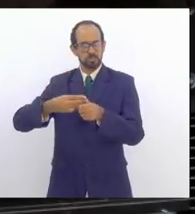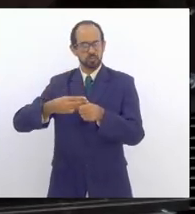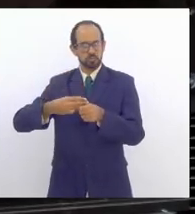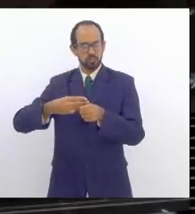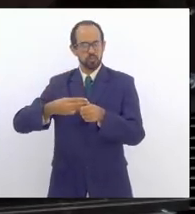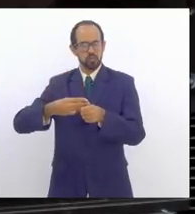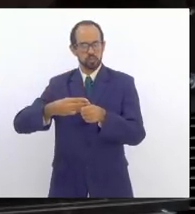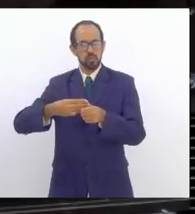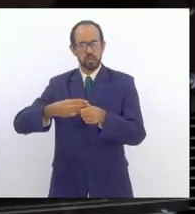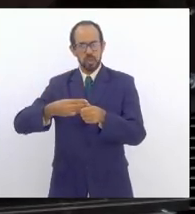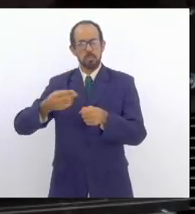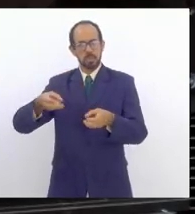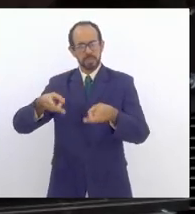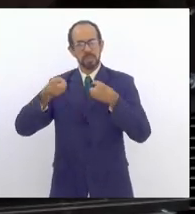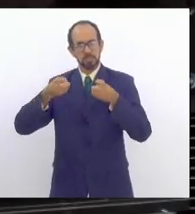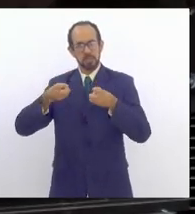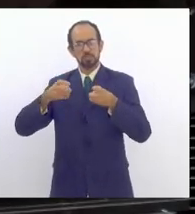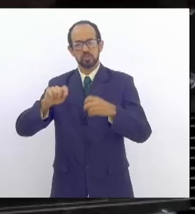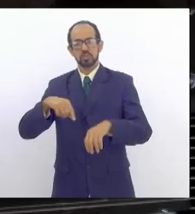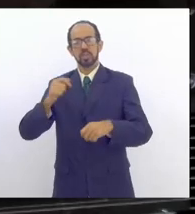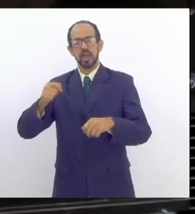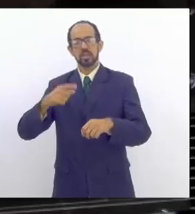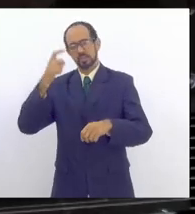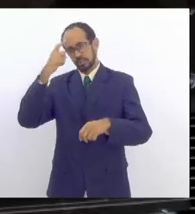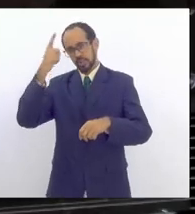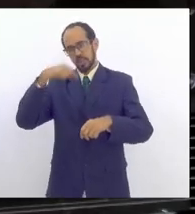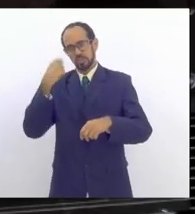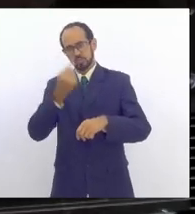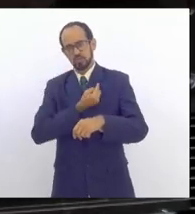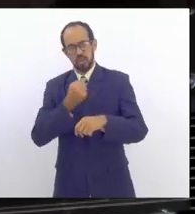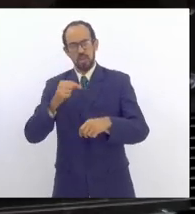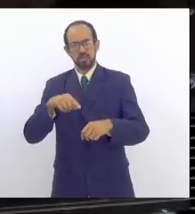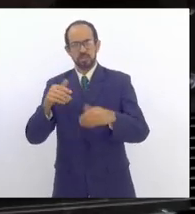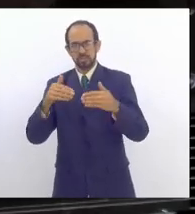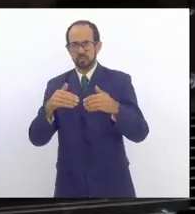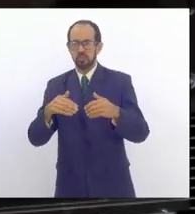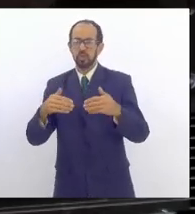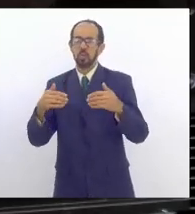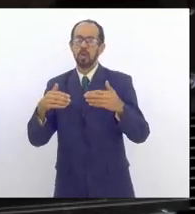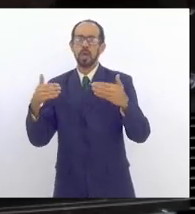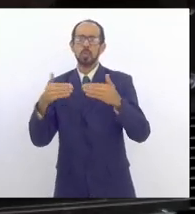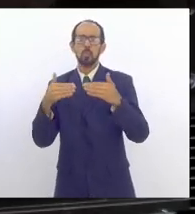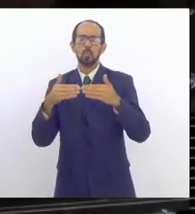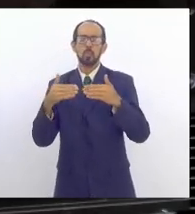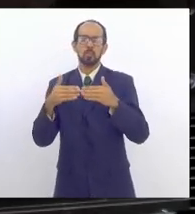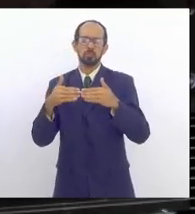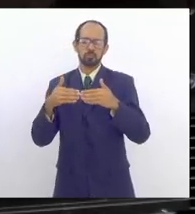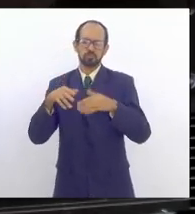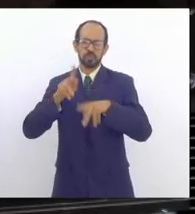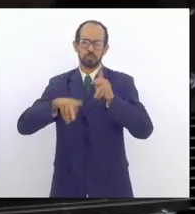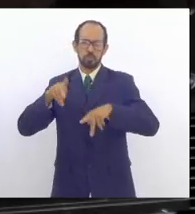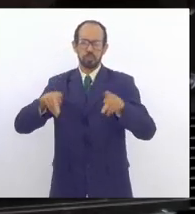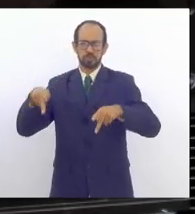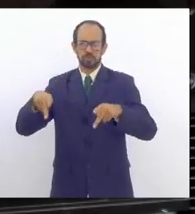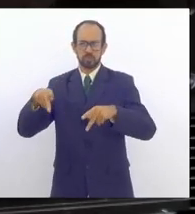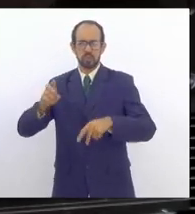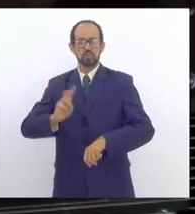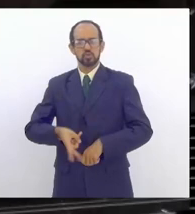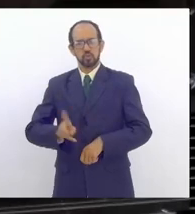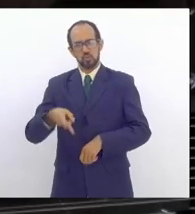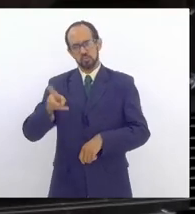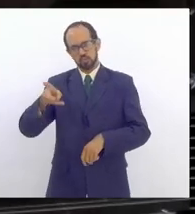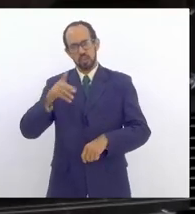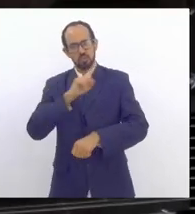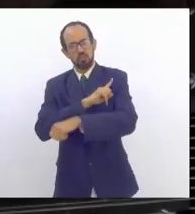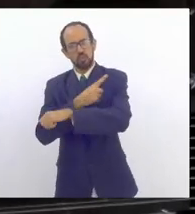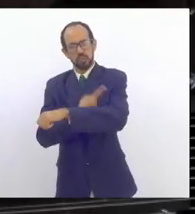encontraram ressonância no cidadão e cidadã fluminense. E nesse segundo mandato, seguiremos fortalecendo ainda mais o